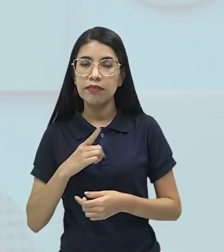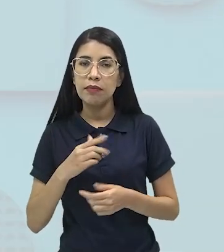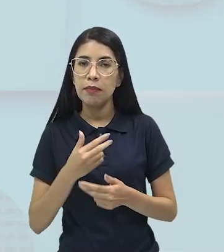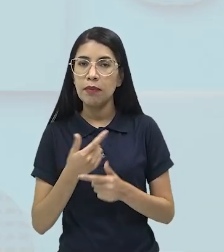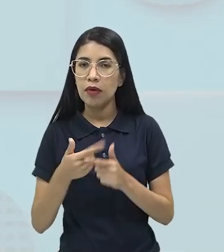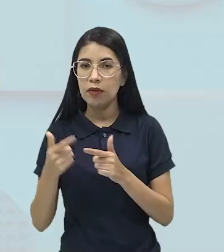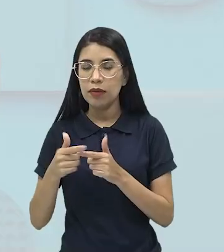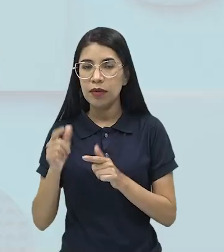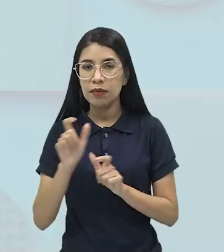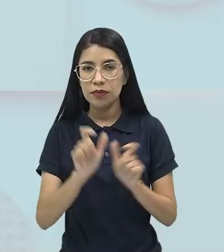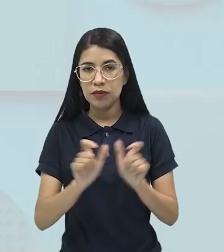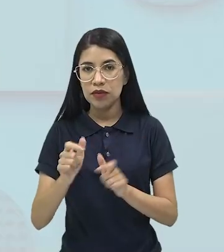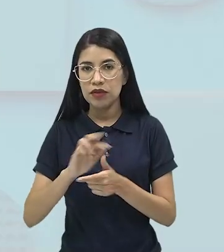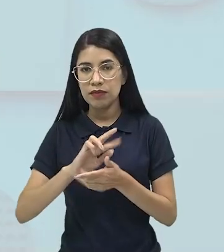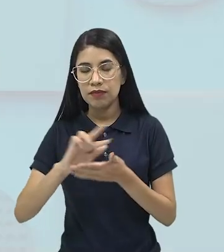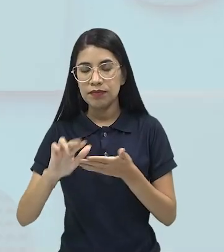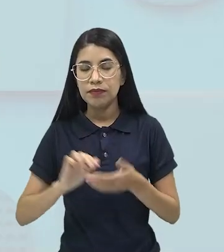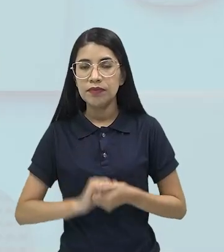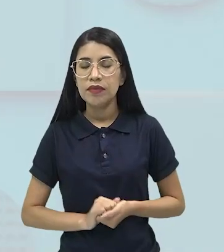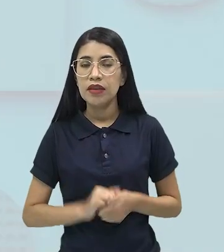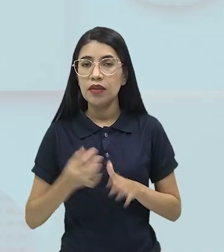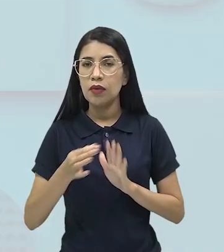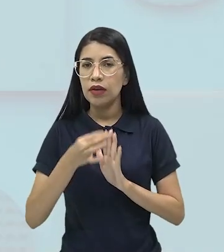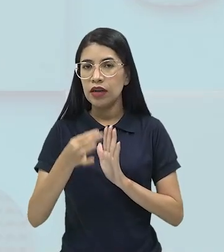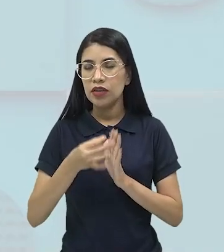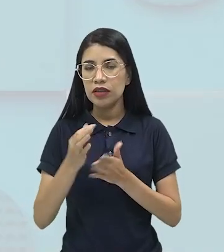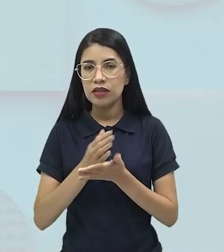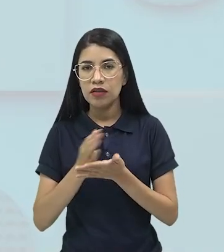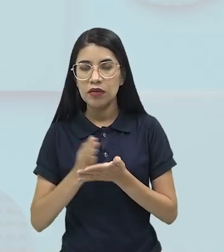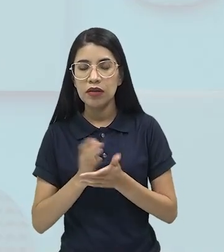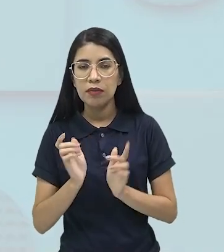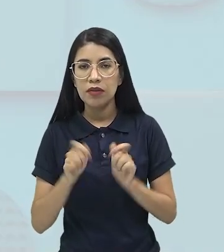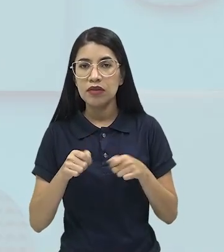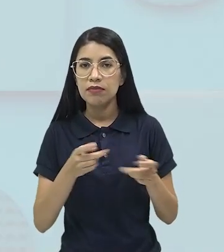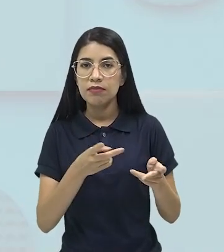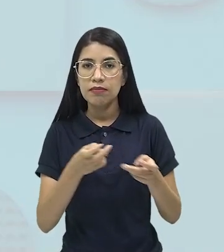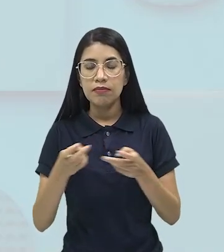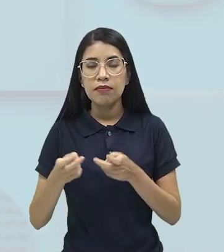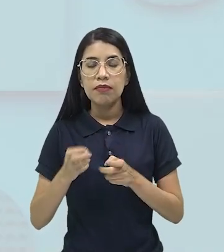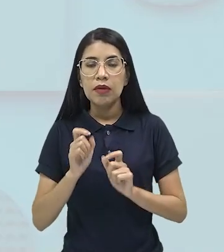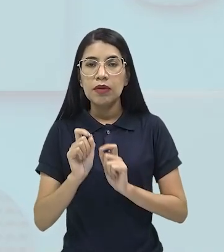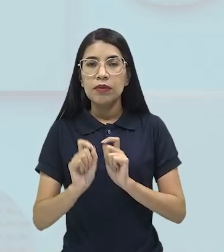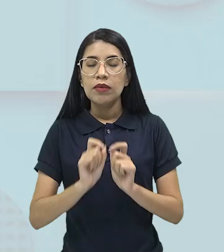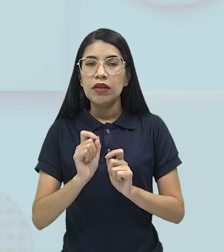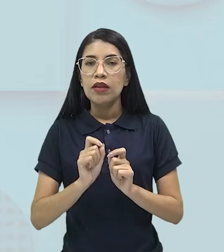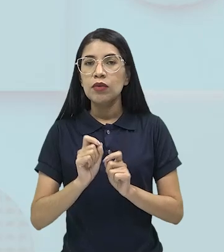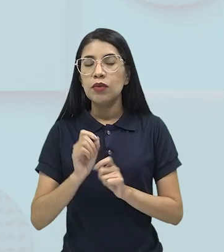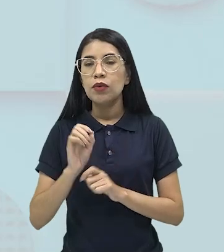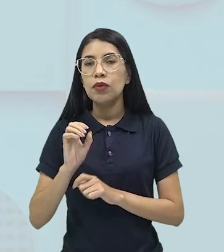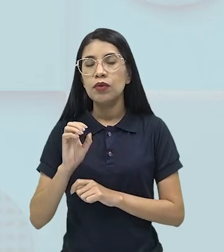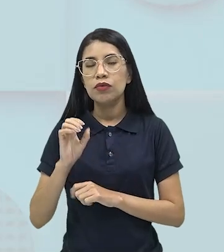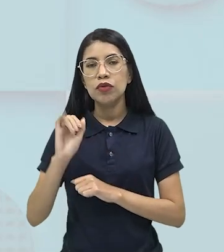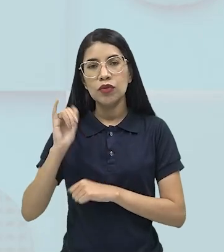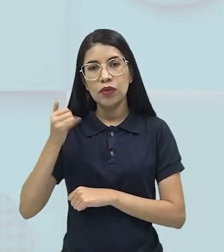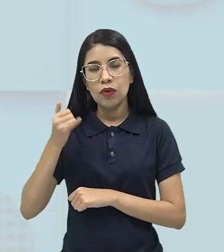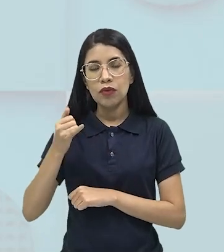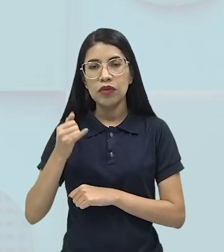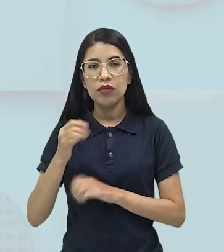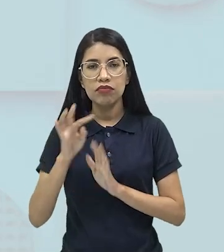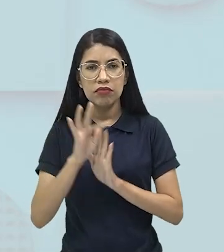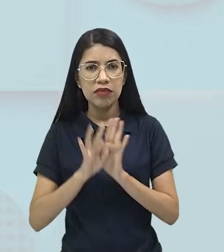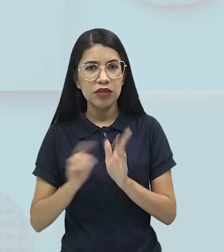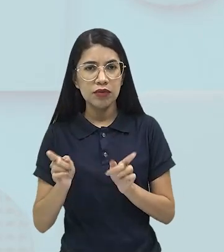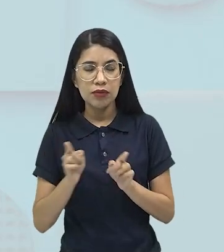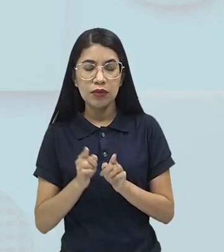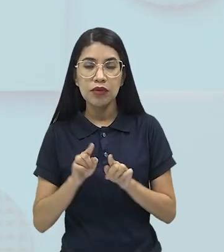Então, essas são algumas críticas, né, que nós podemos observar nesse conto, né? Apesar dele ser curto, mas